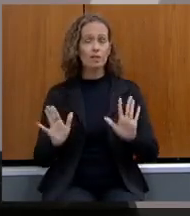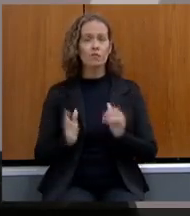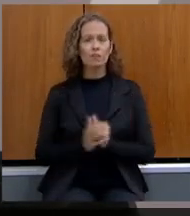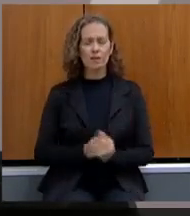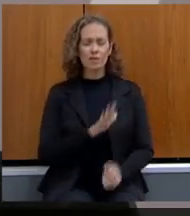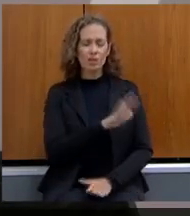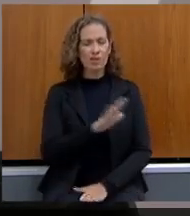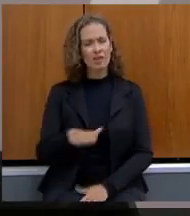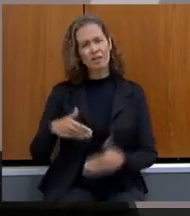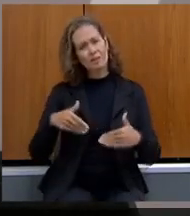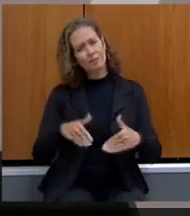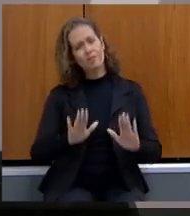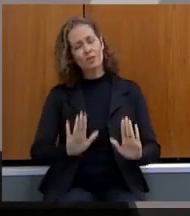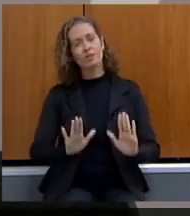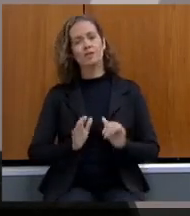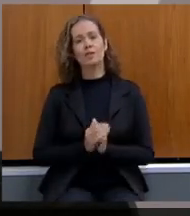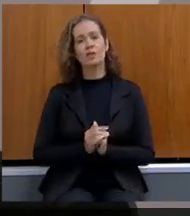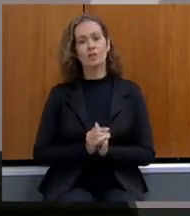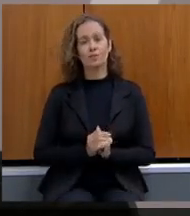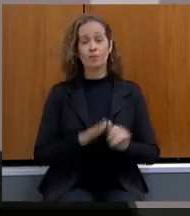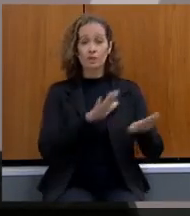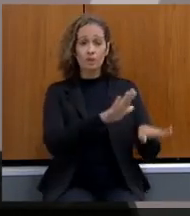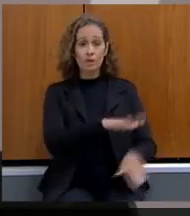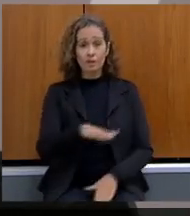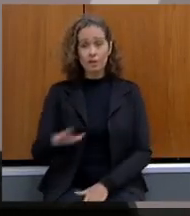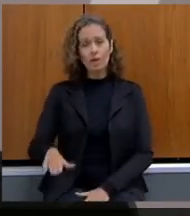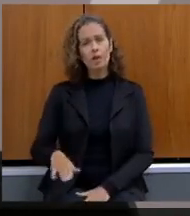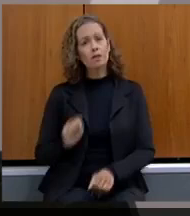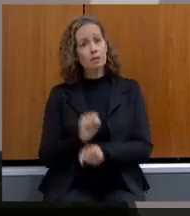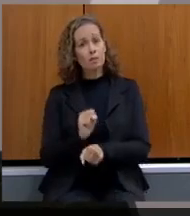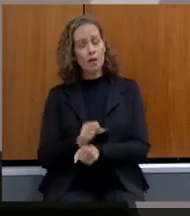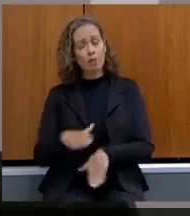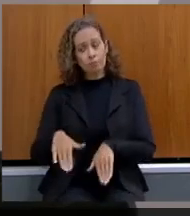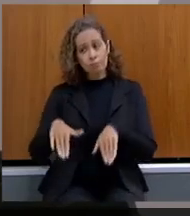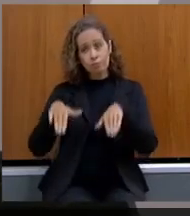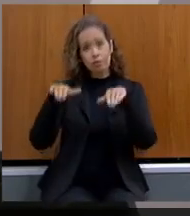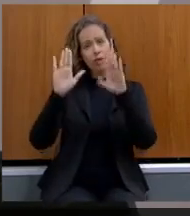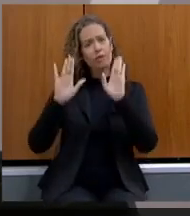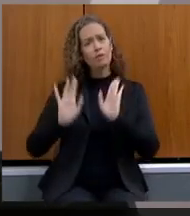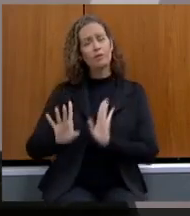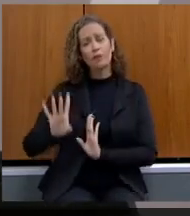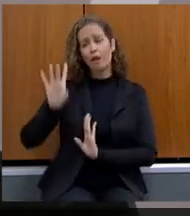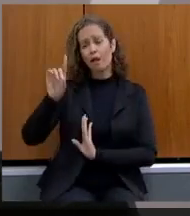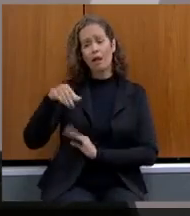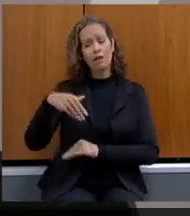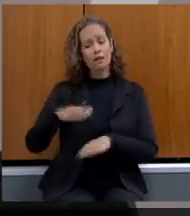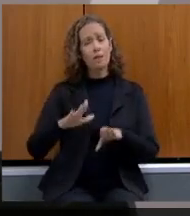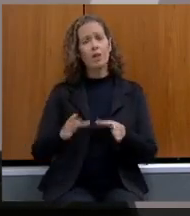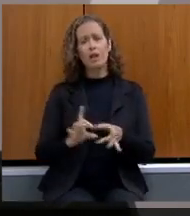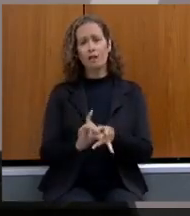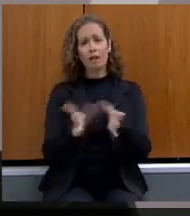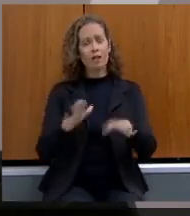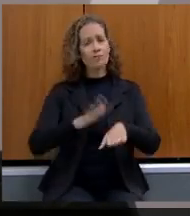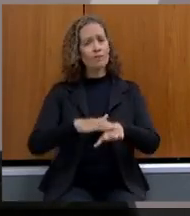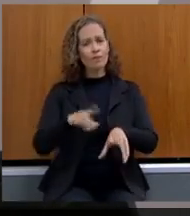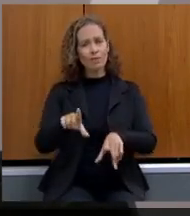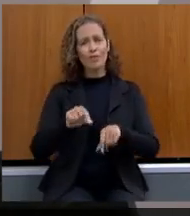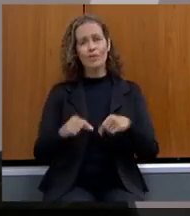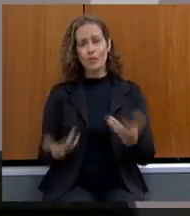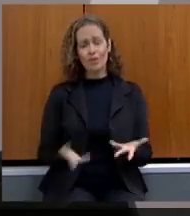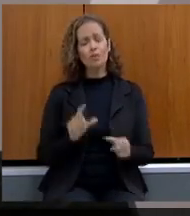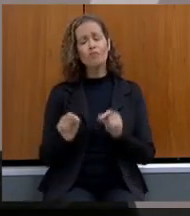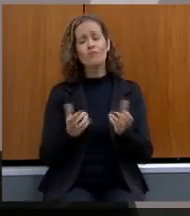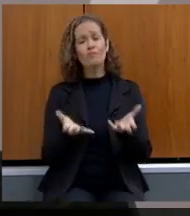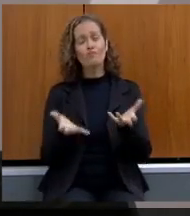vou mexer com quem assim deixa as crianças aqui deixa as crianças quantos ficar adulto e ter o livramento que Deus ensinou pra gente né aí a gente